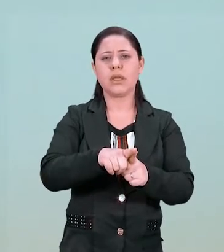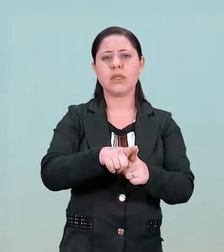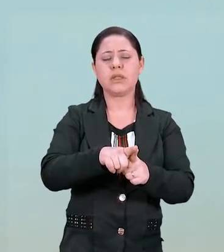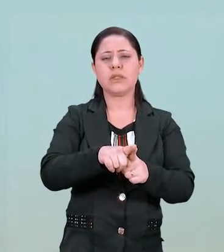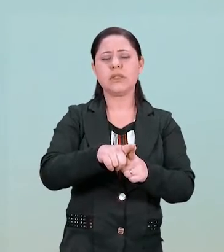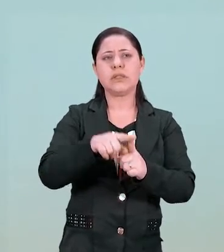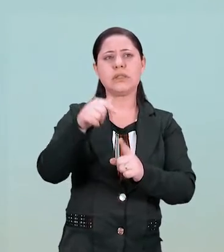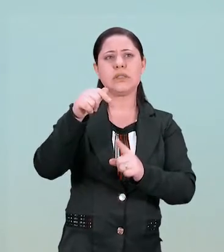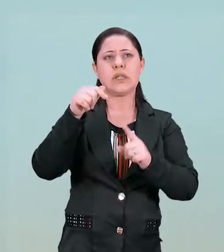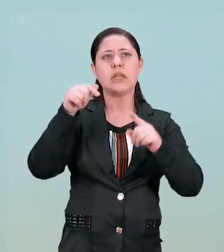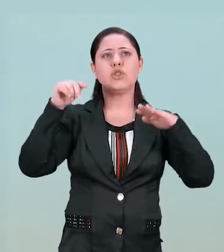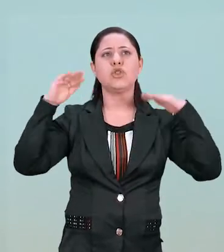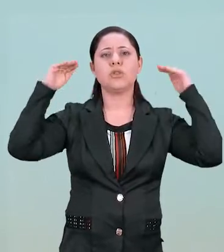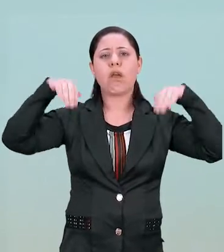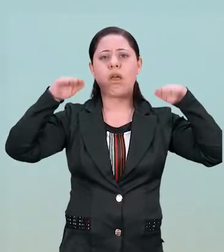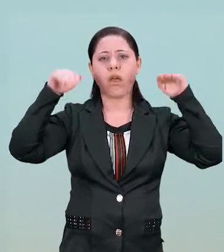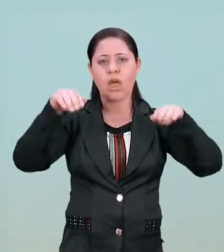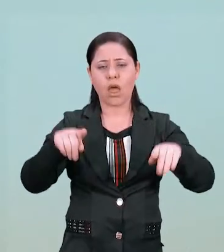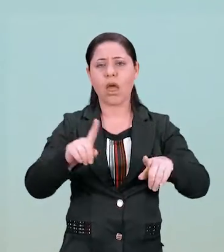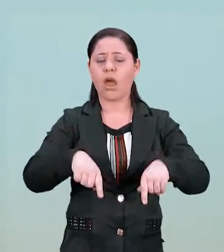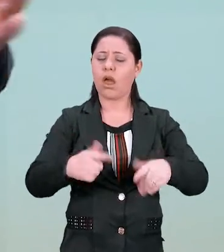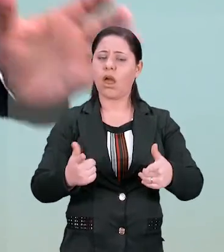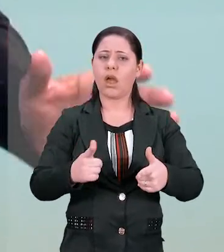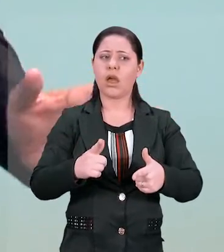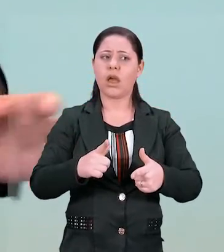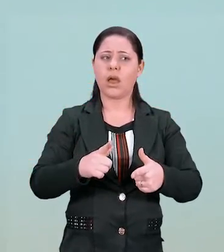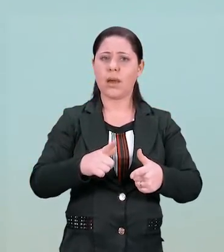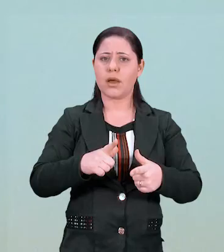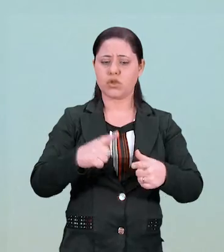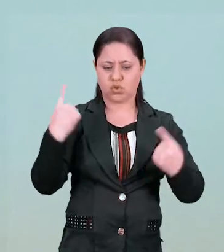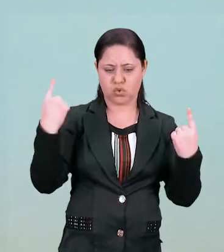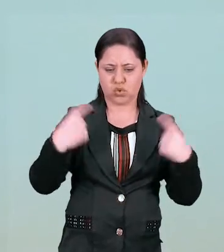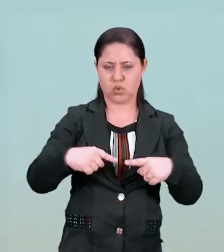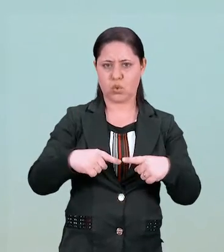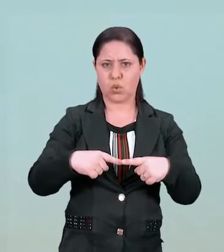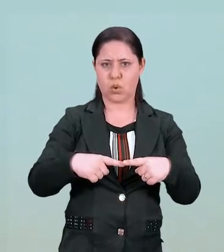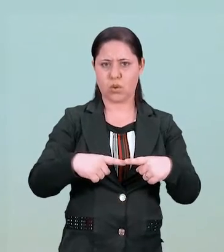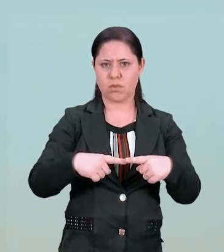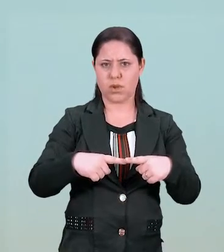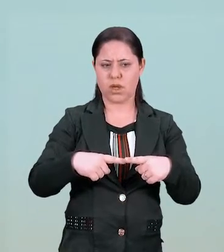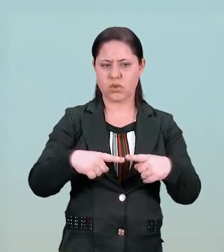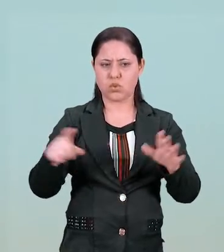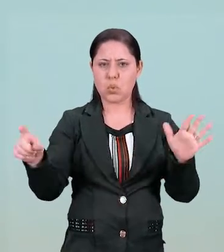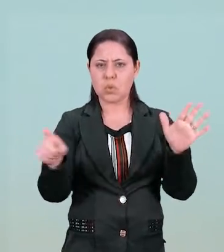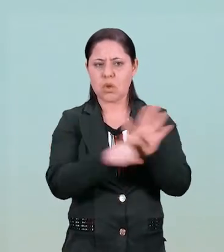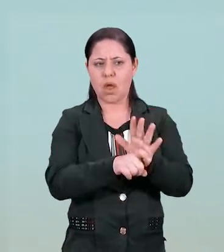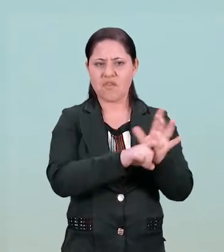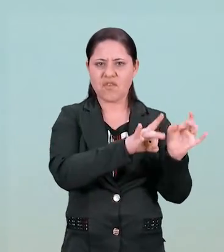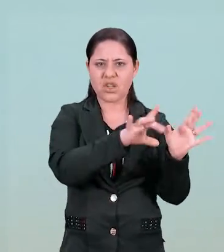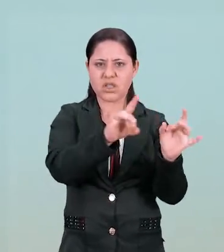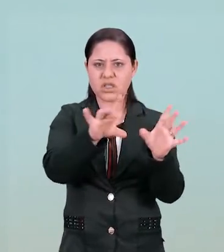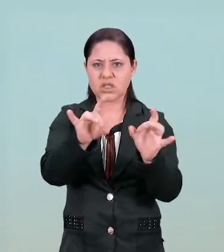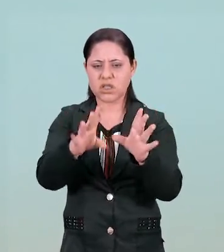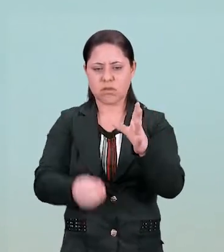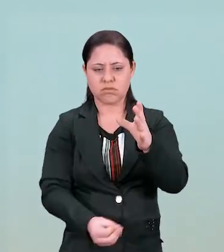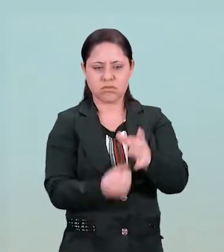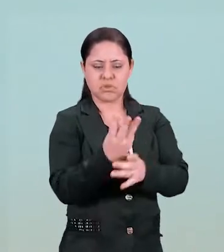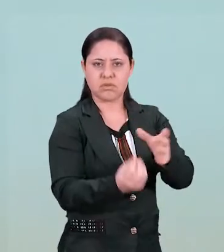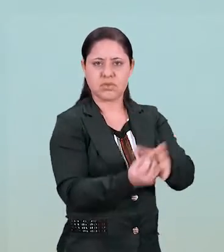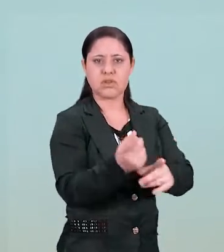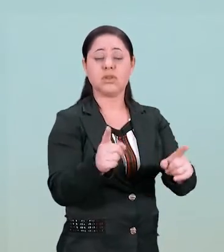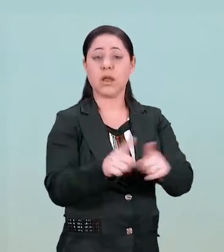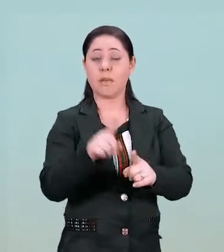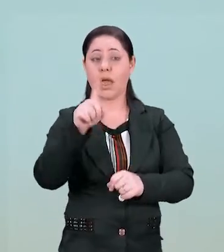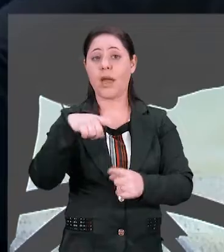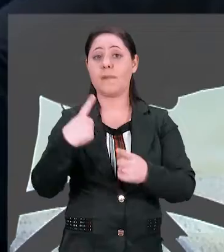Essa disputa para o comando do tráfico, desde a produção até a distribuição no varejo, ela tende a se